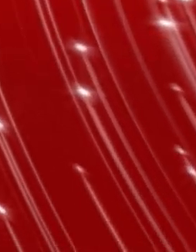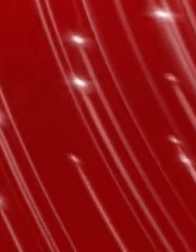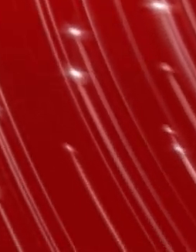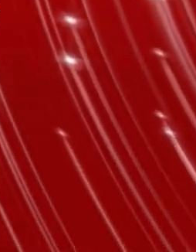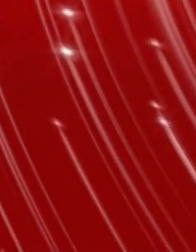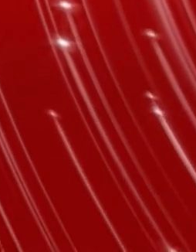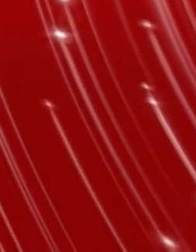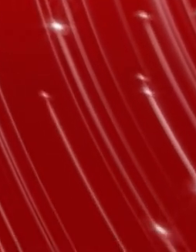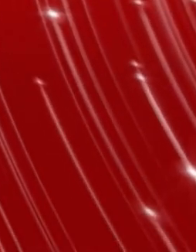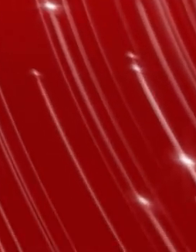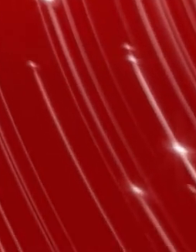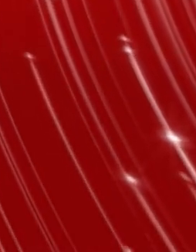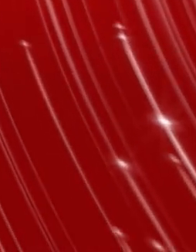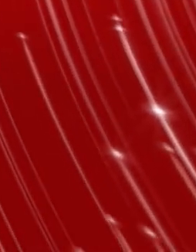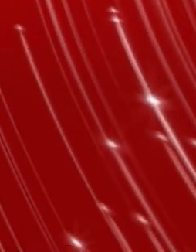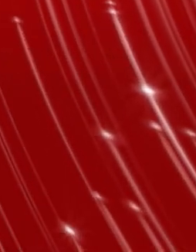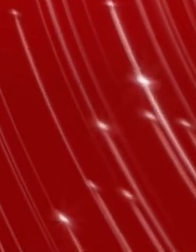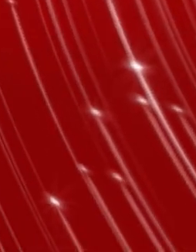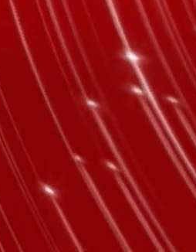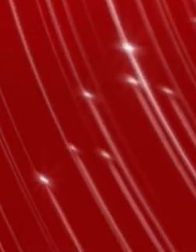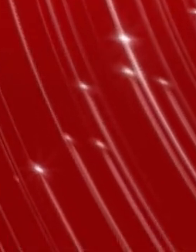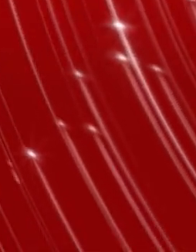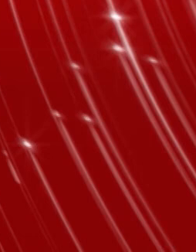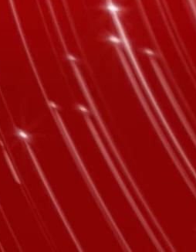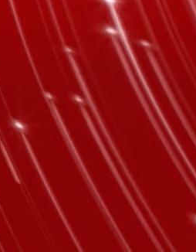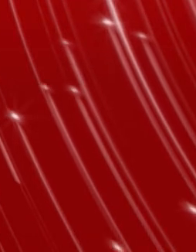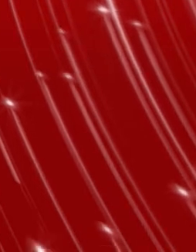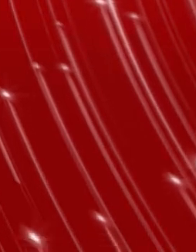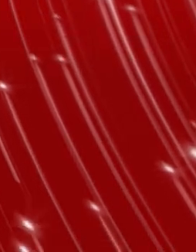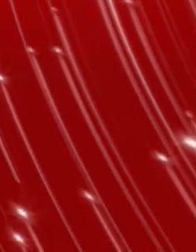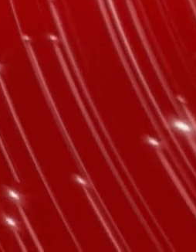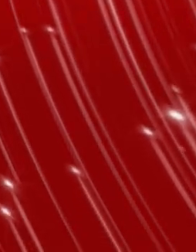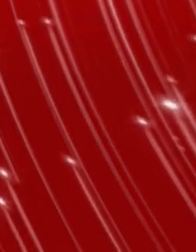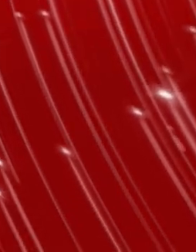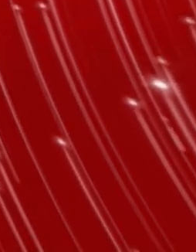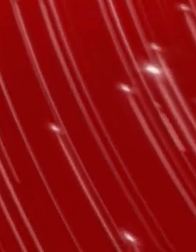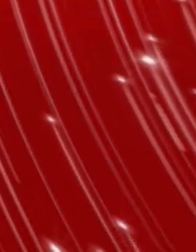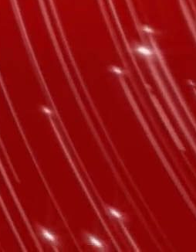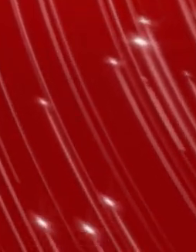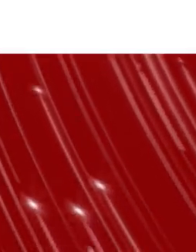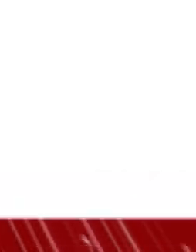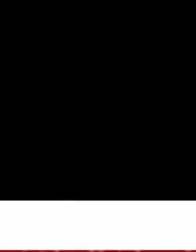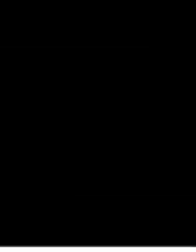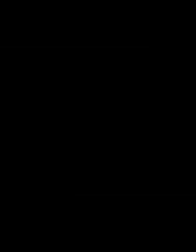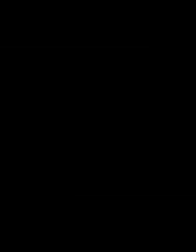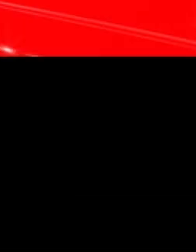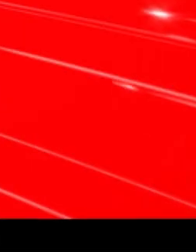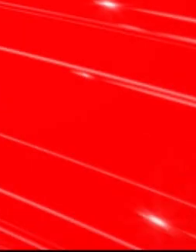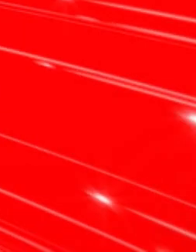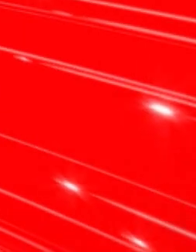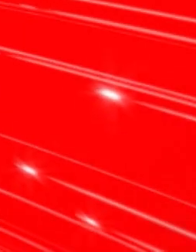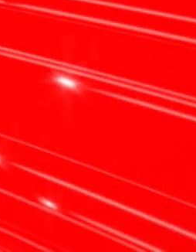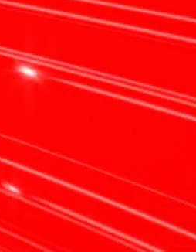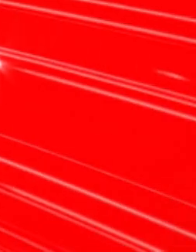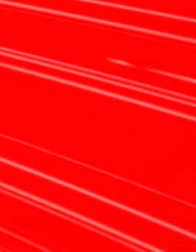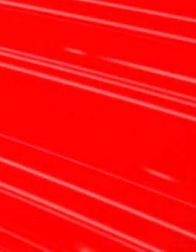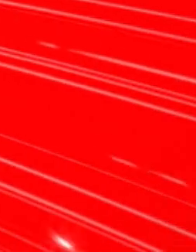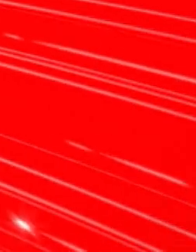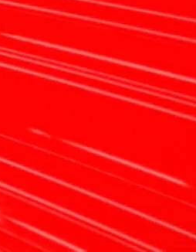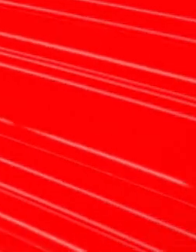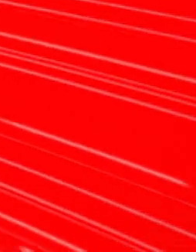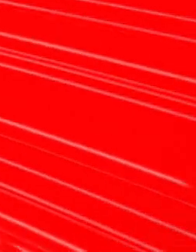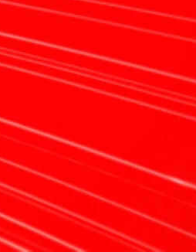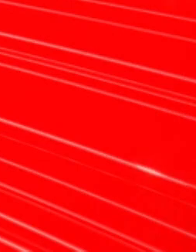estiver, acompanhe a atividade parlamentar dos 24 deputados estaduais? A TV, através do